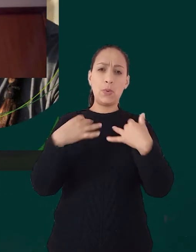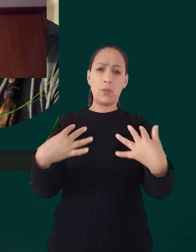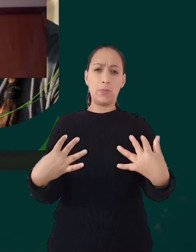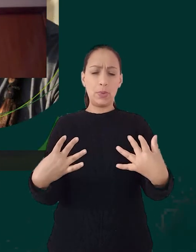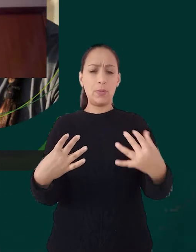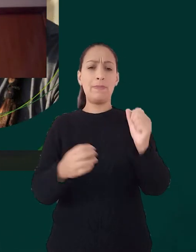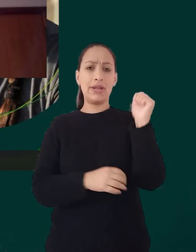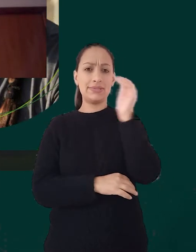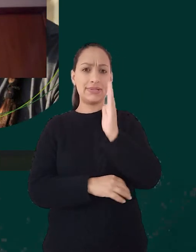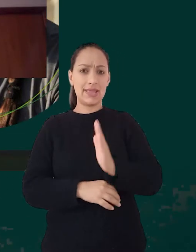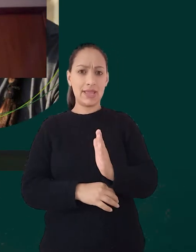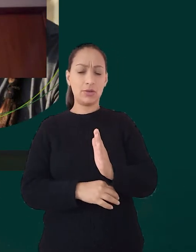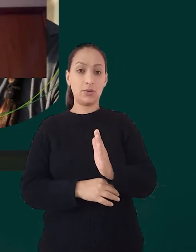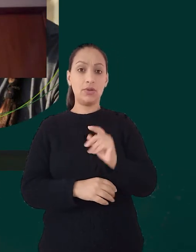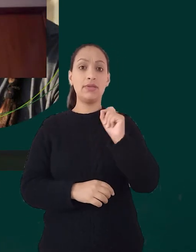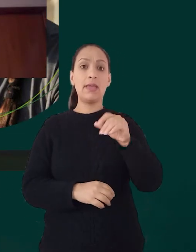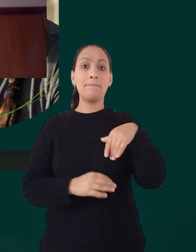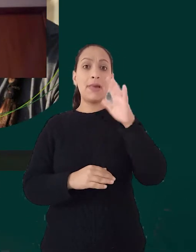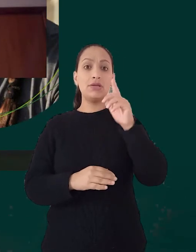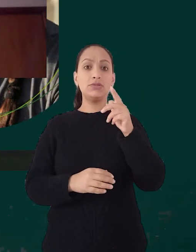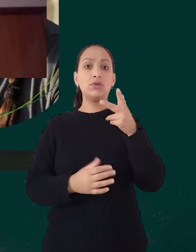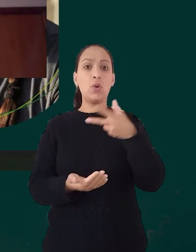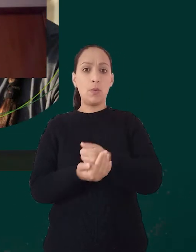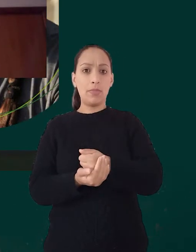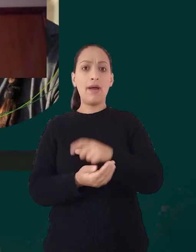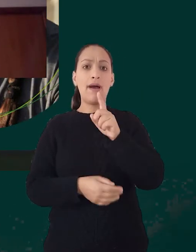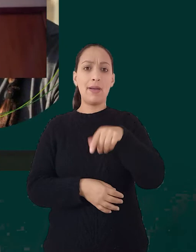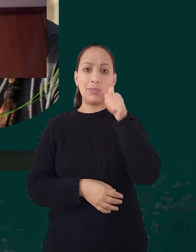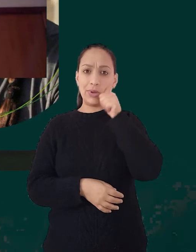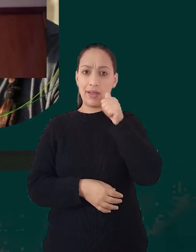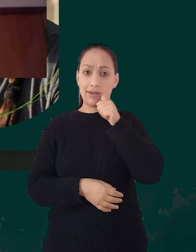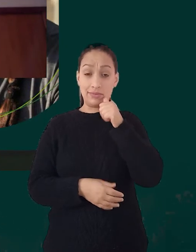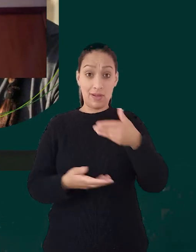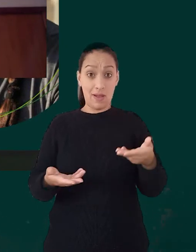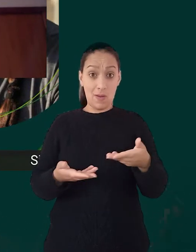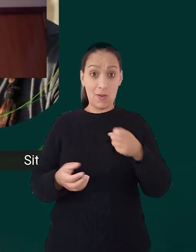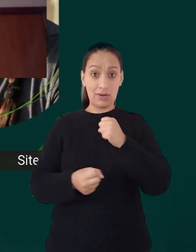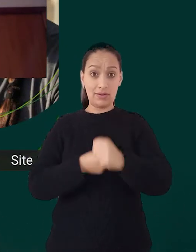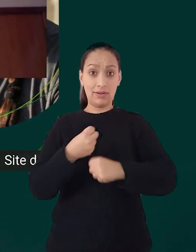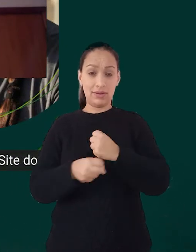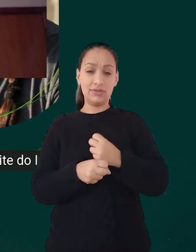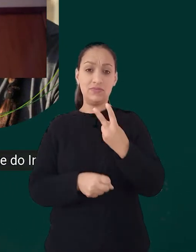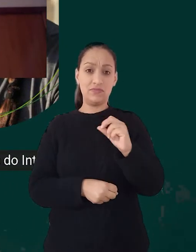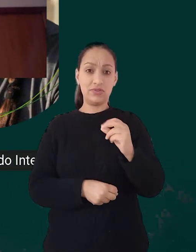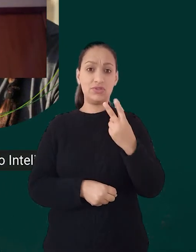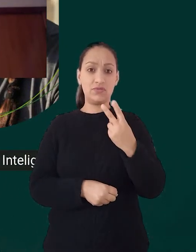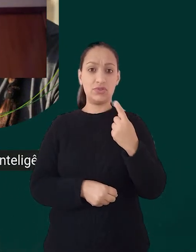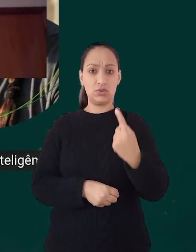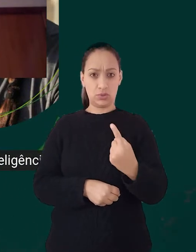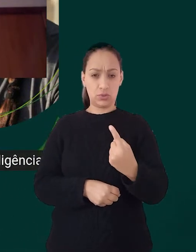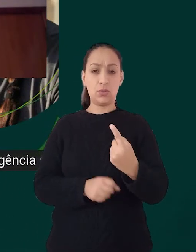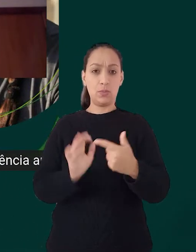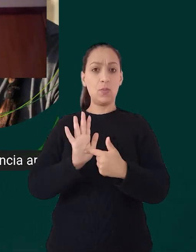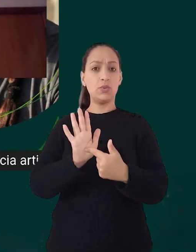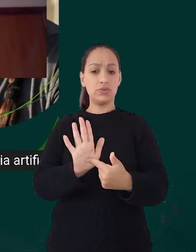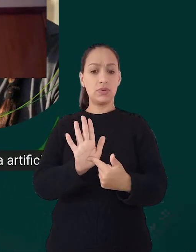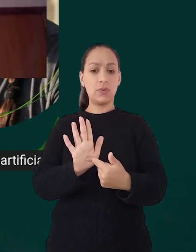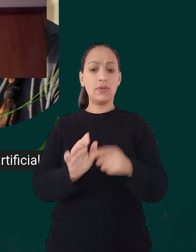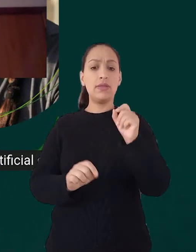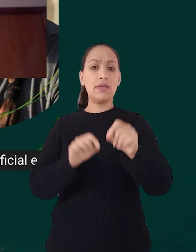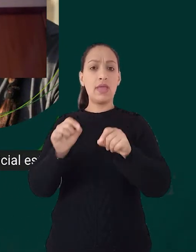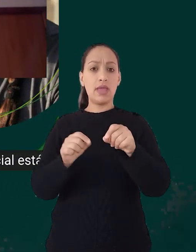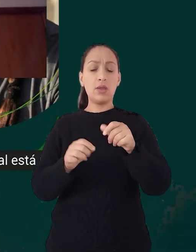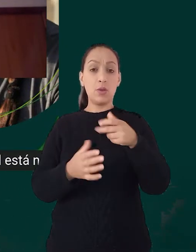as mulheres, 54%, é um boletim agora desse ano, 2021, que sai anualmente, é um boletim